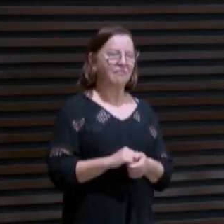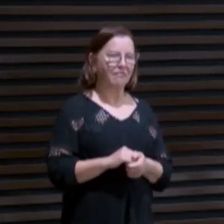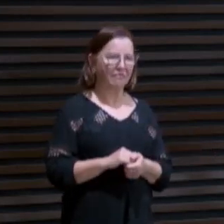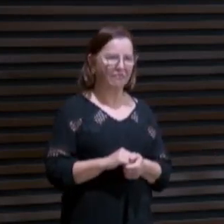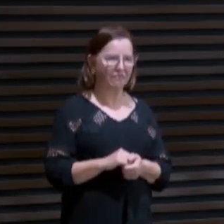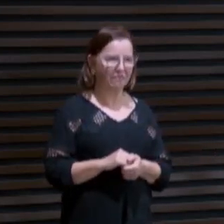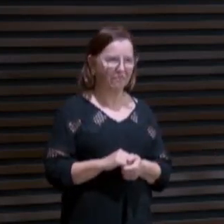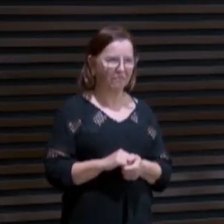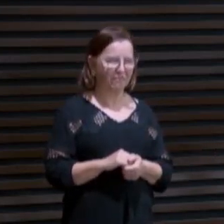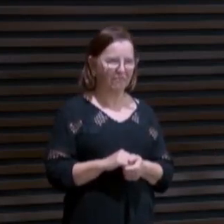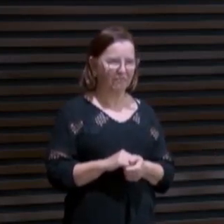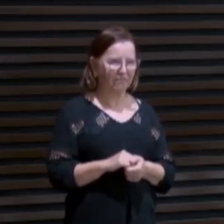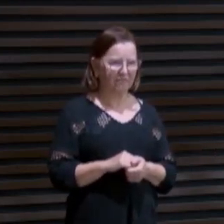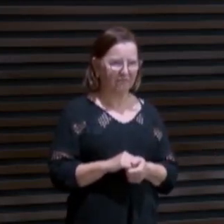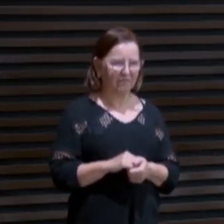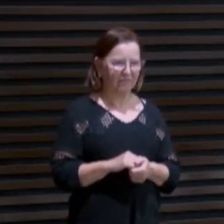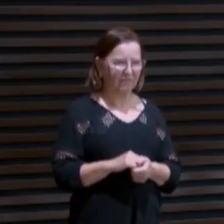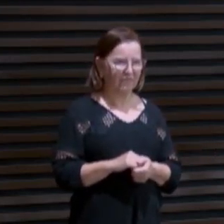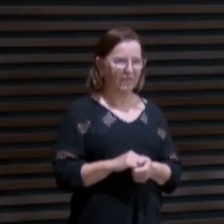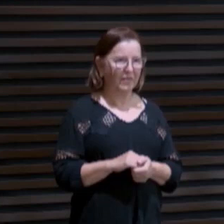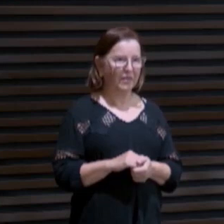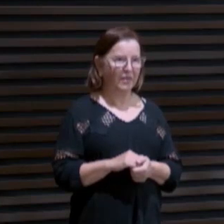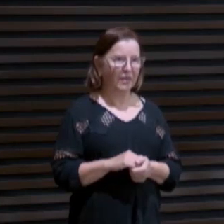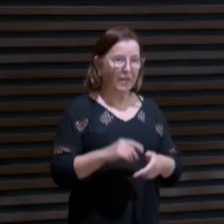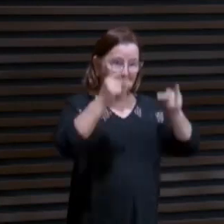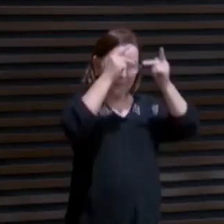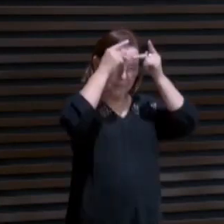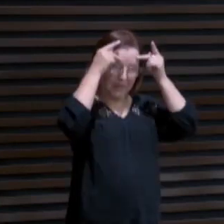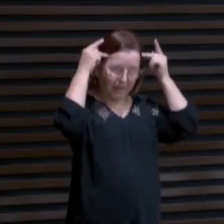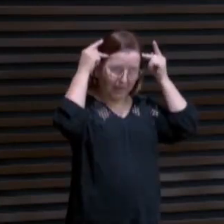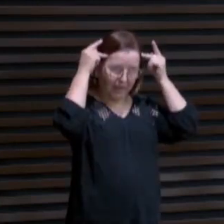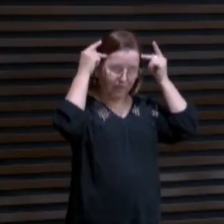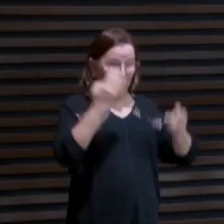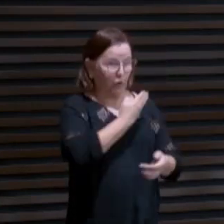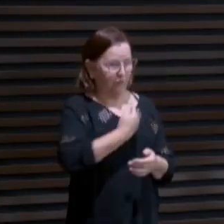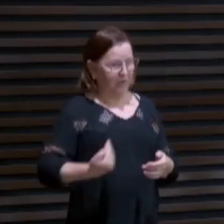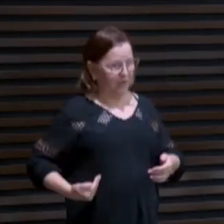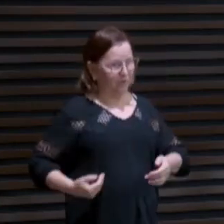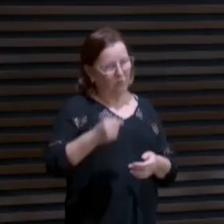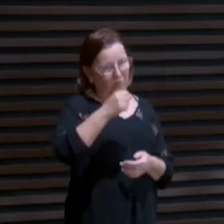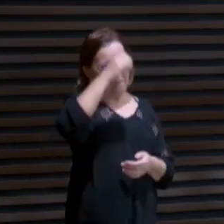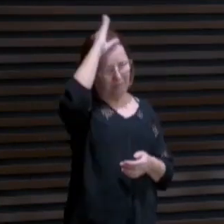Ele lembrou Jesus que, como governador romano, ele tinha autoridade